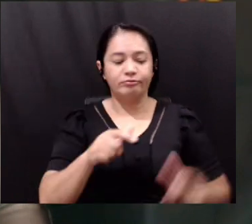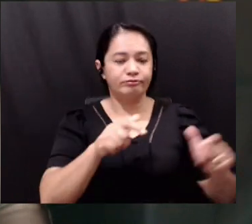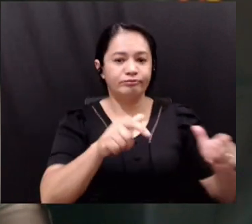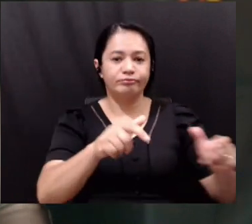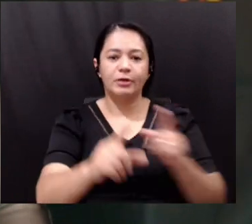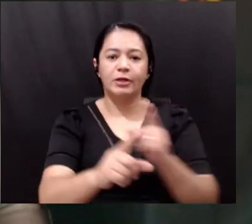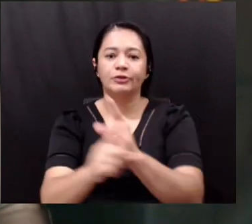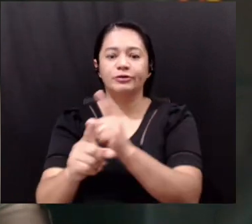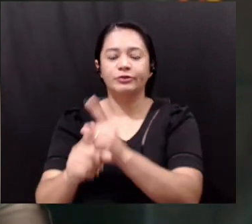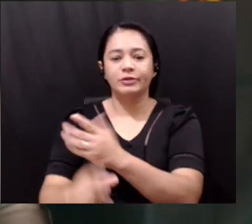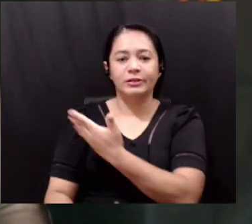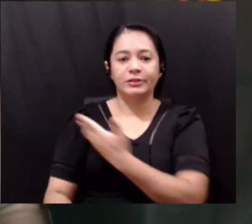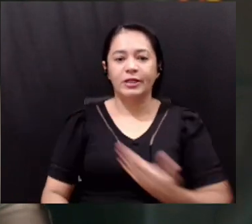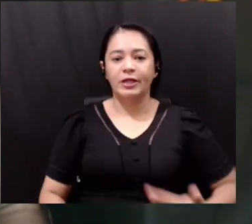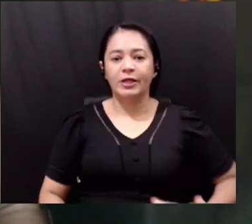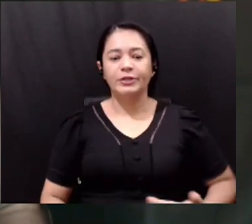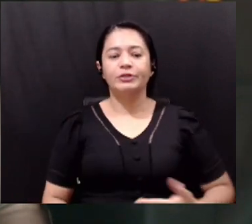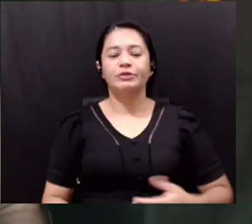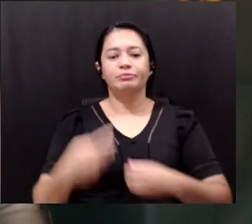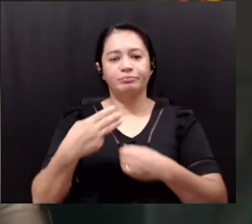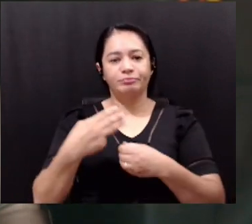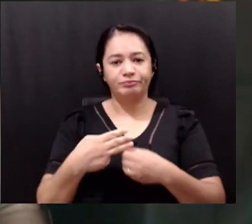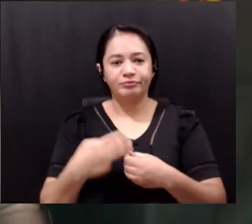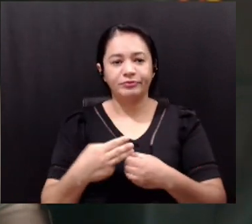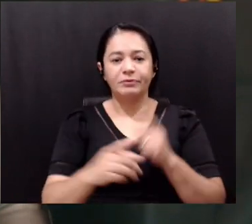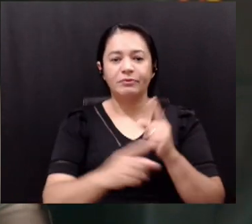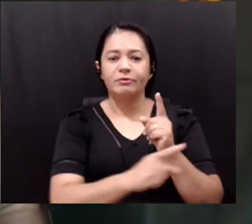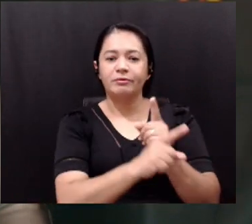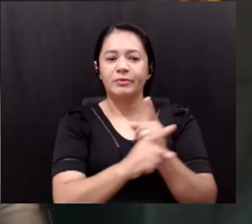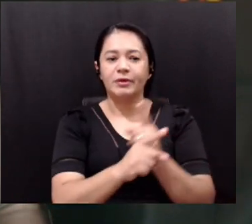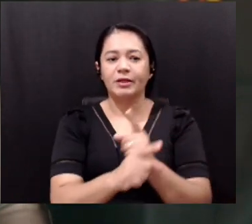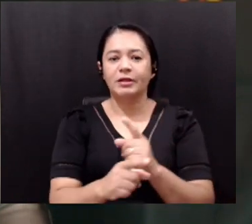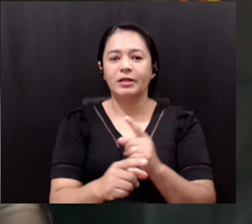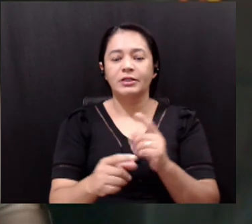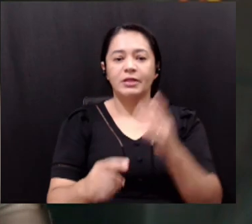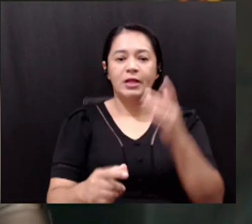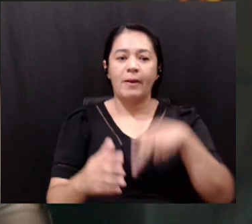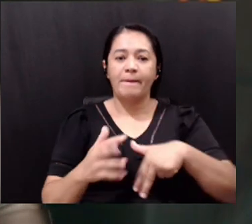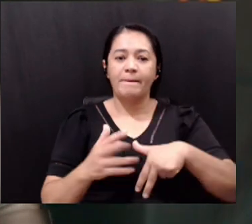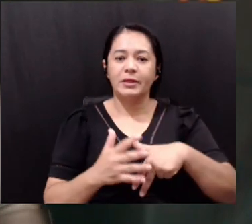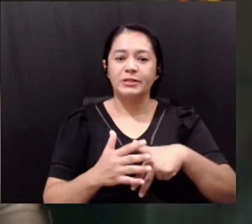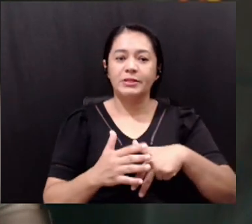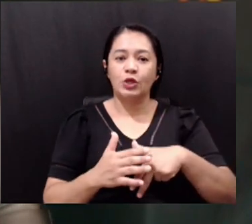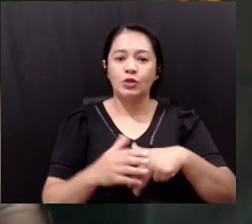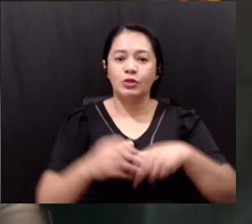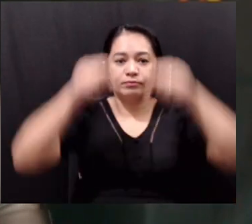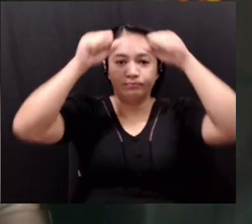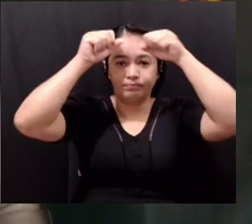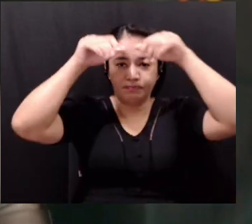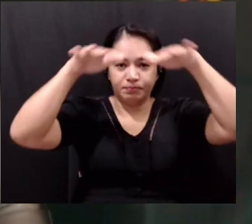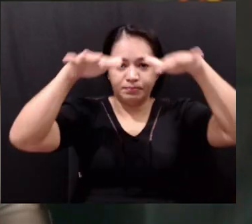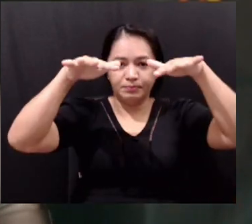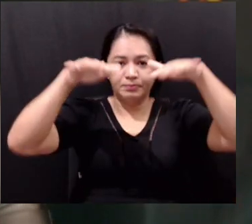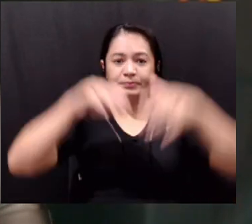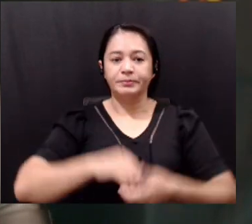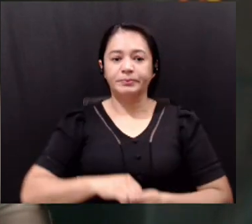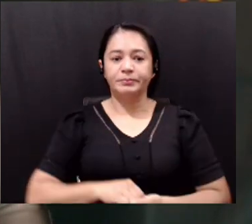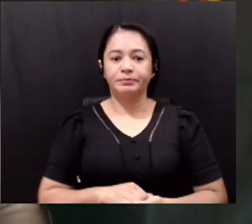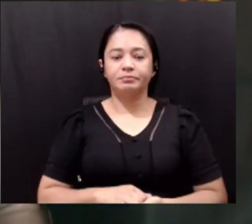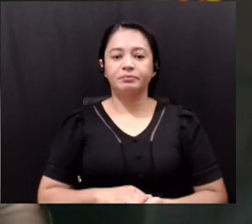pública municipal para atender pessoas diagnosticadas com transtorno do espectro autista. O projeto